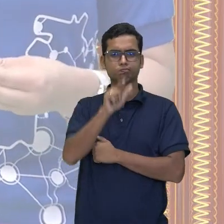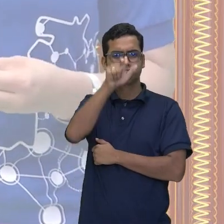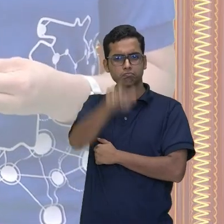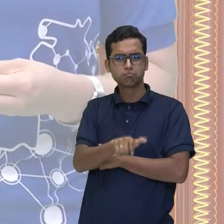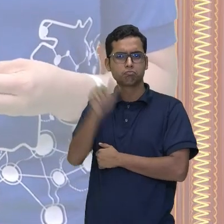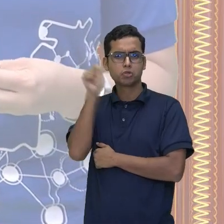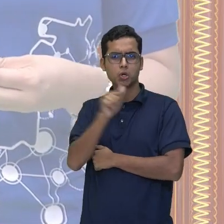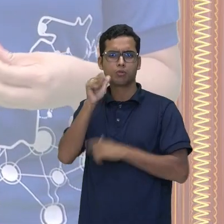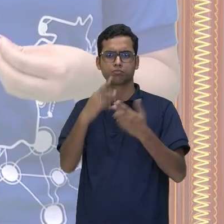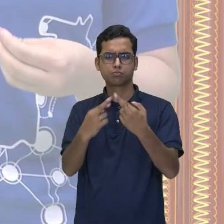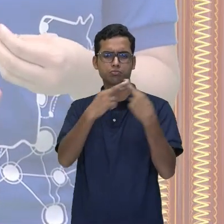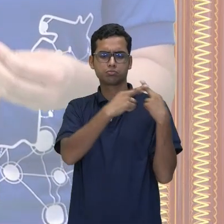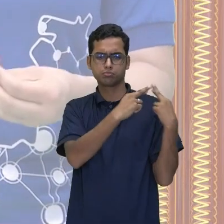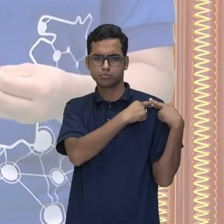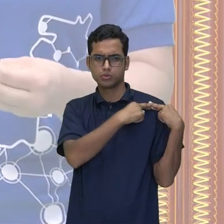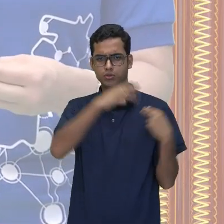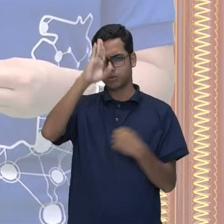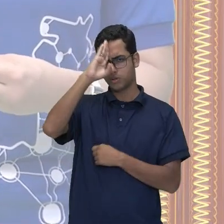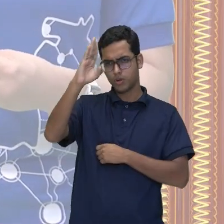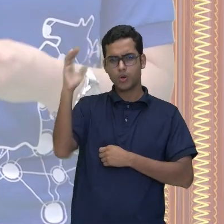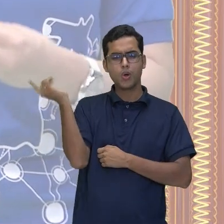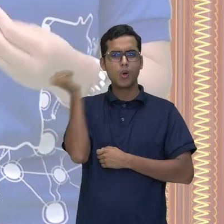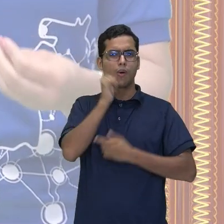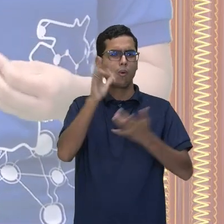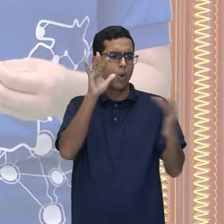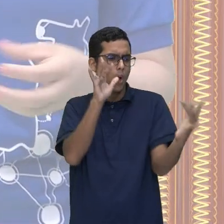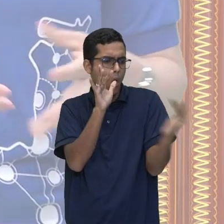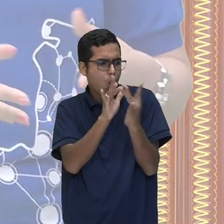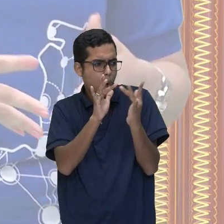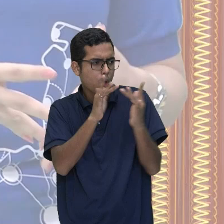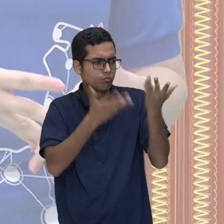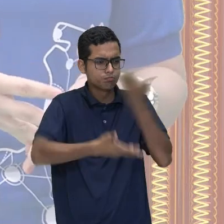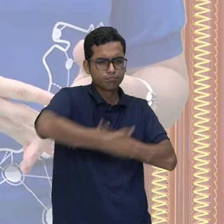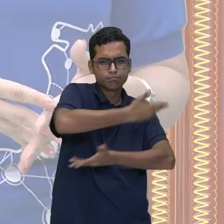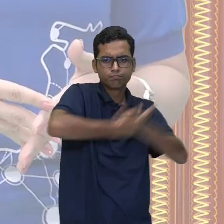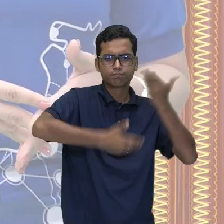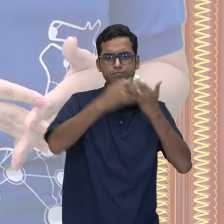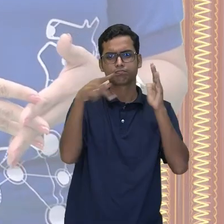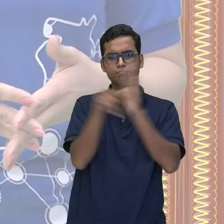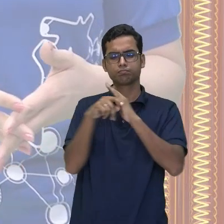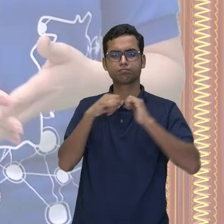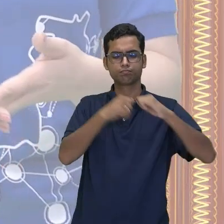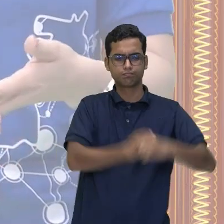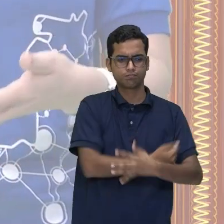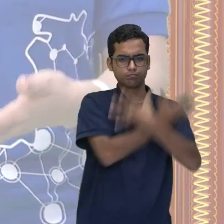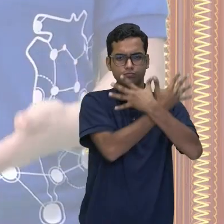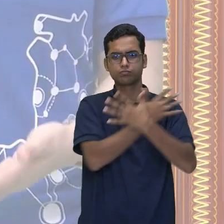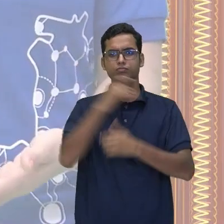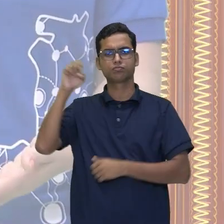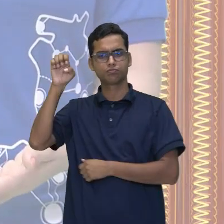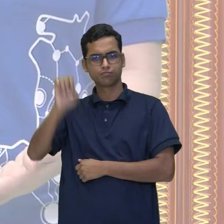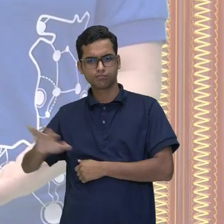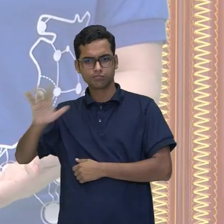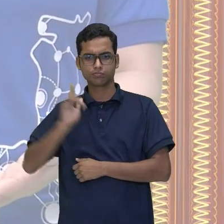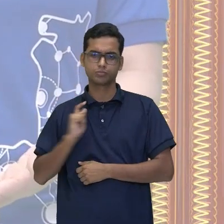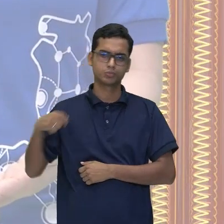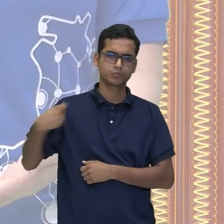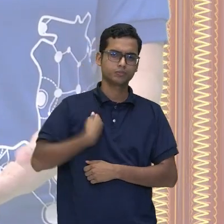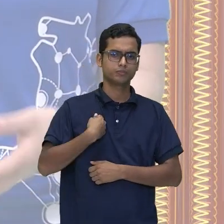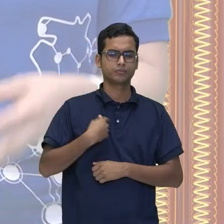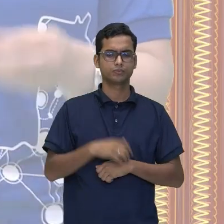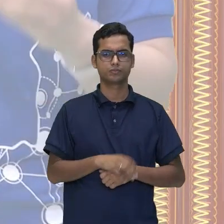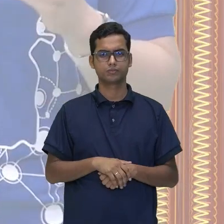grande responsável por esse contato entre os astecas e o espanhol